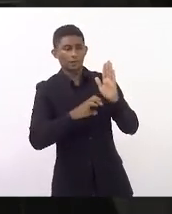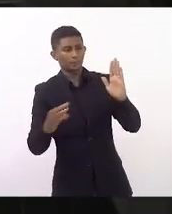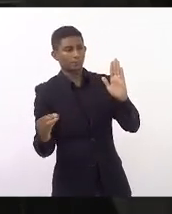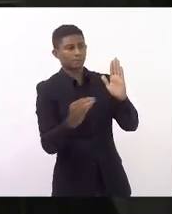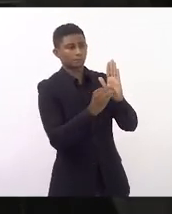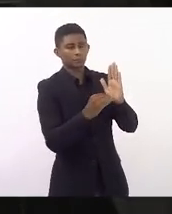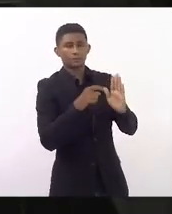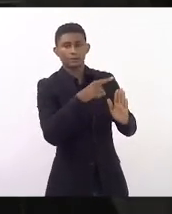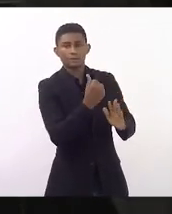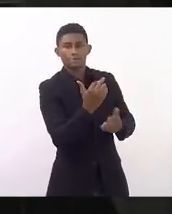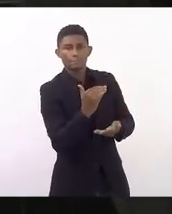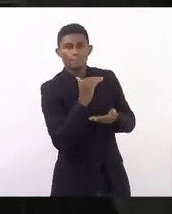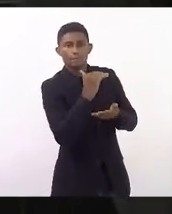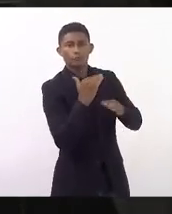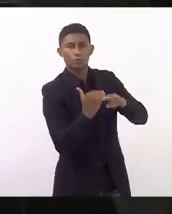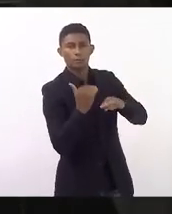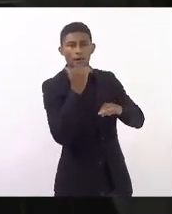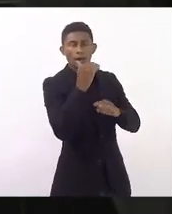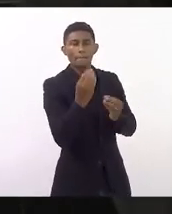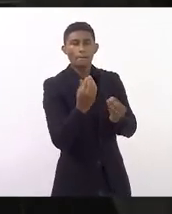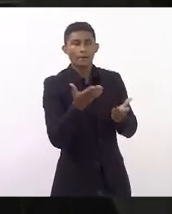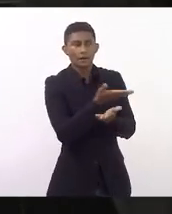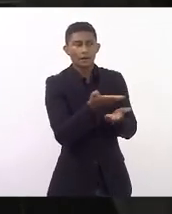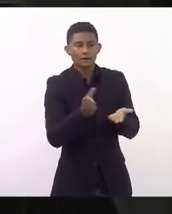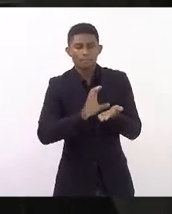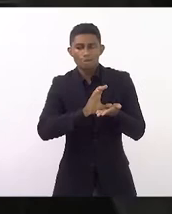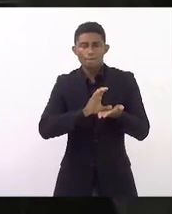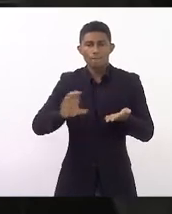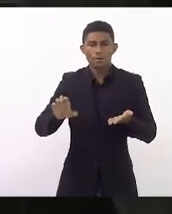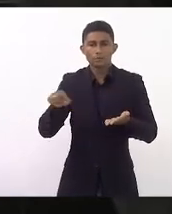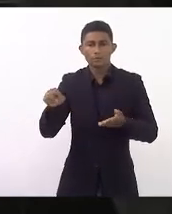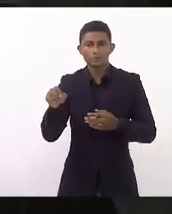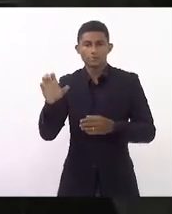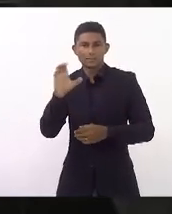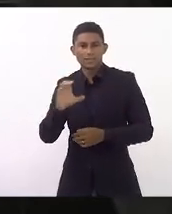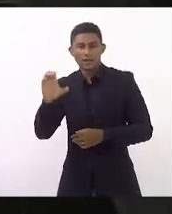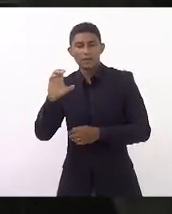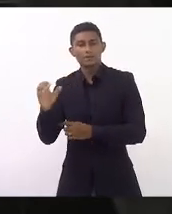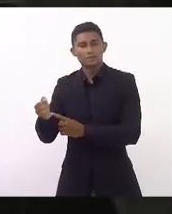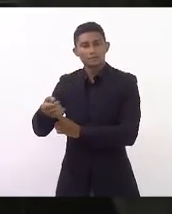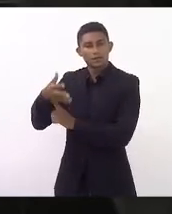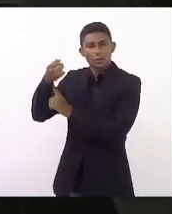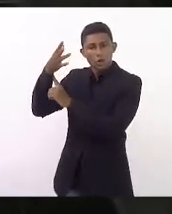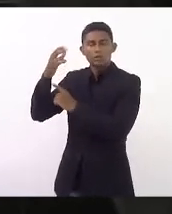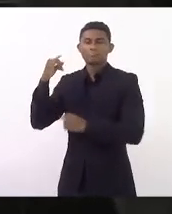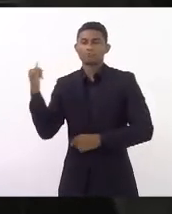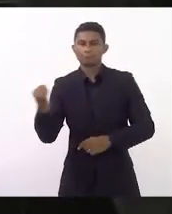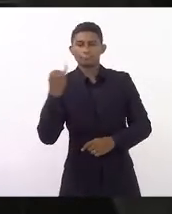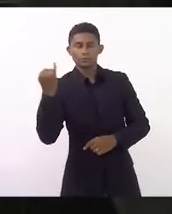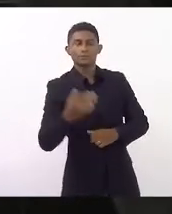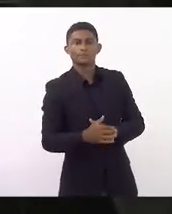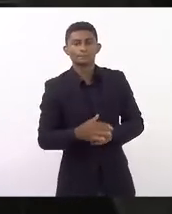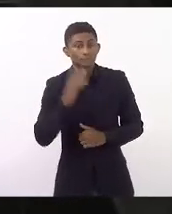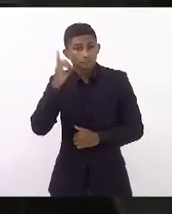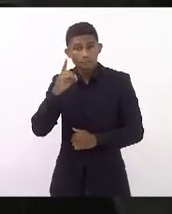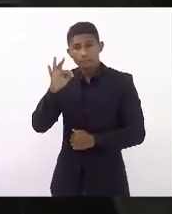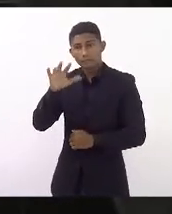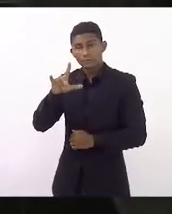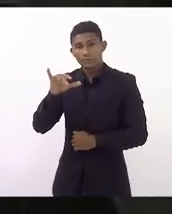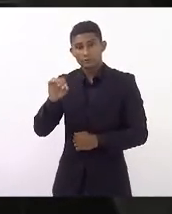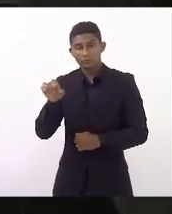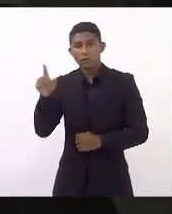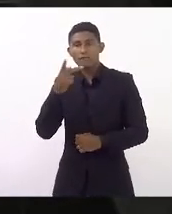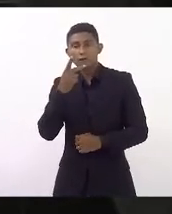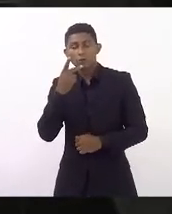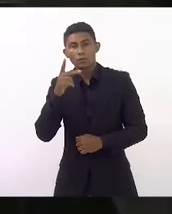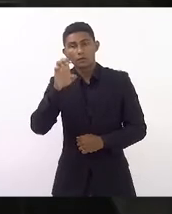não fosse esquecida como uma área que pudesse ser beneficiária de investimentos dos recursos do fundo. O Flávio lembrou agora a Emater, a importância